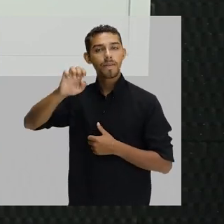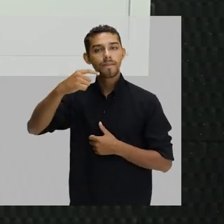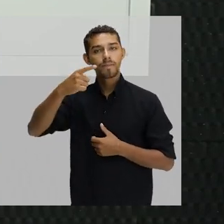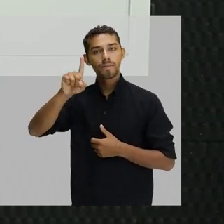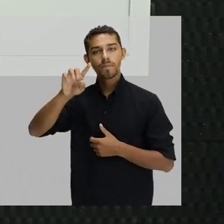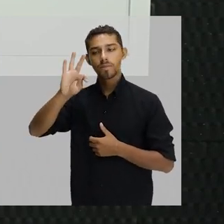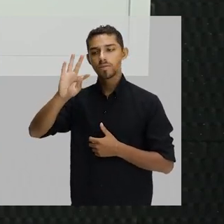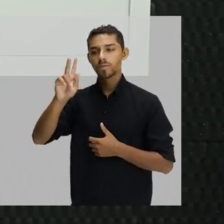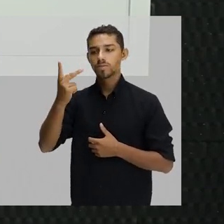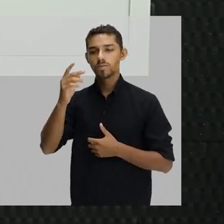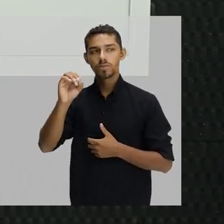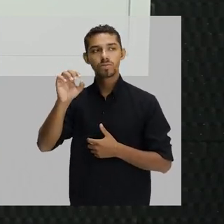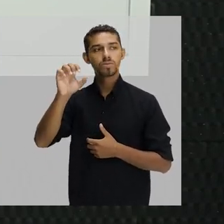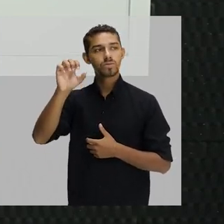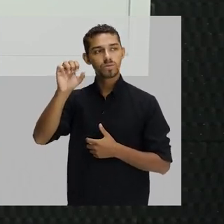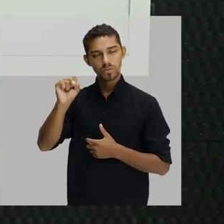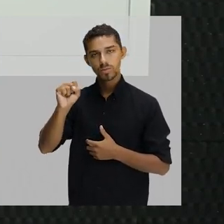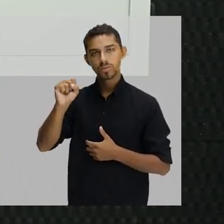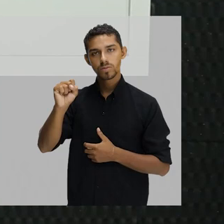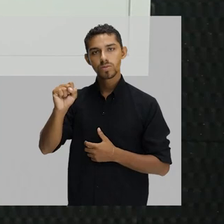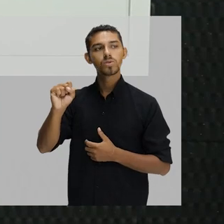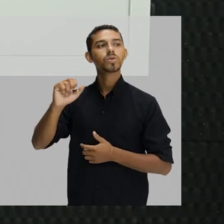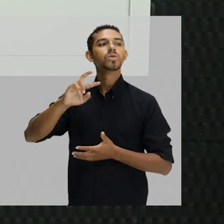vai ser traduzida por costumes.